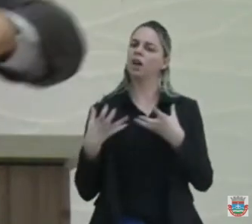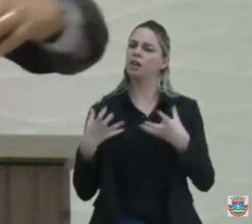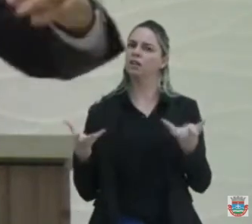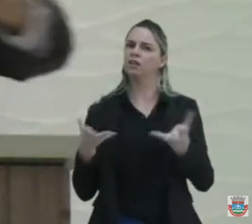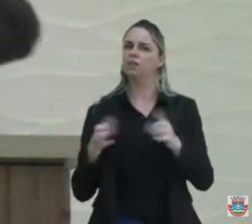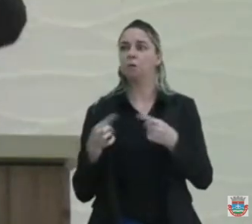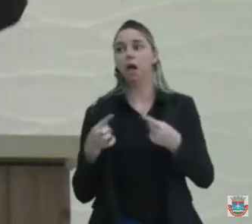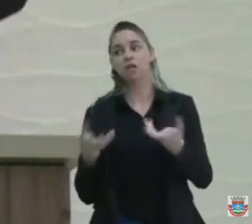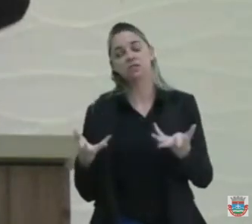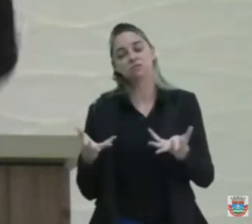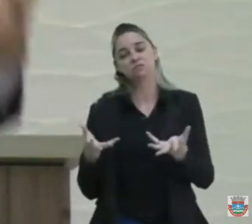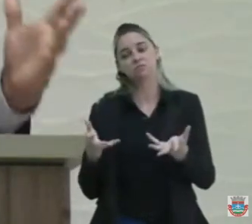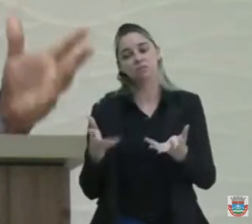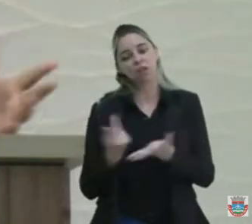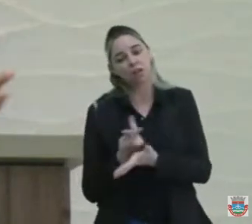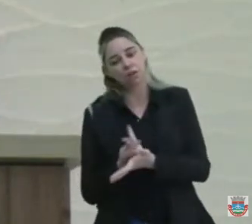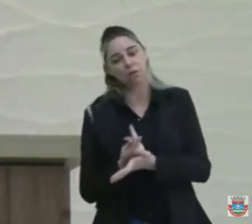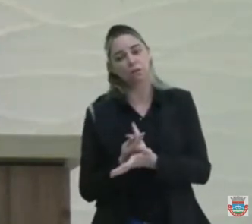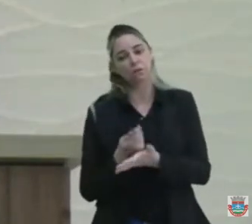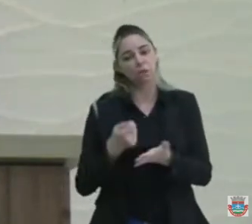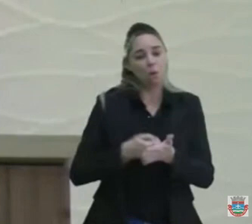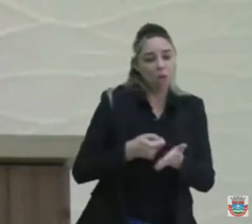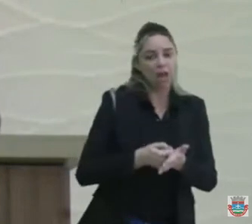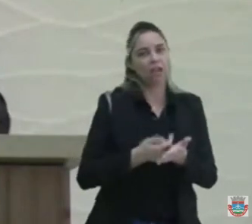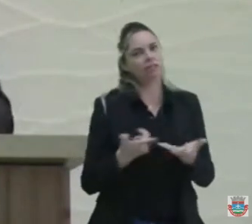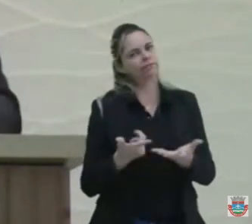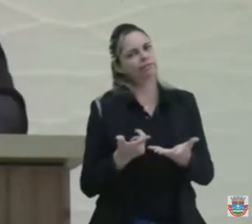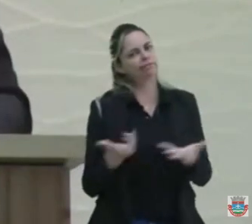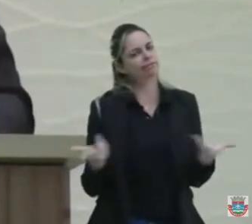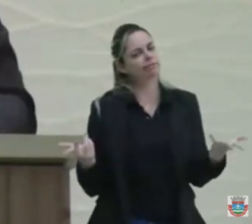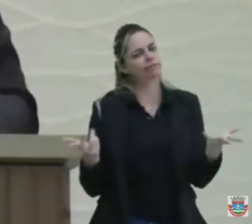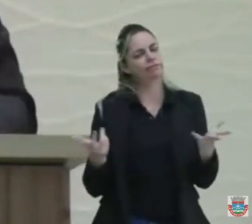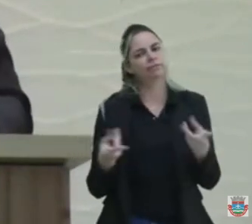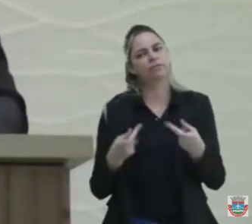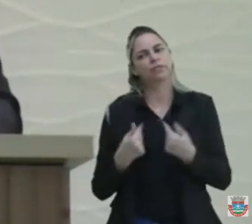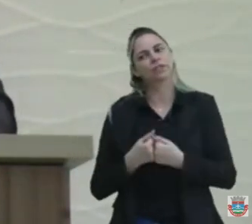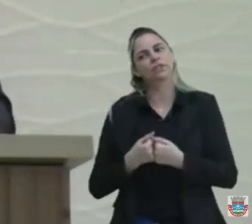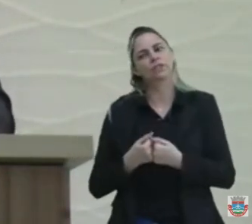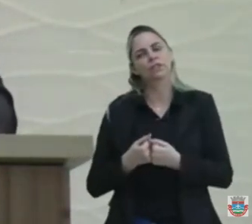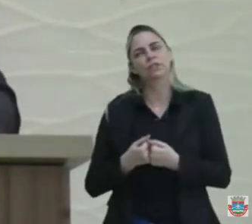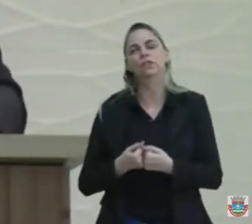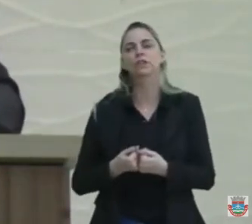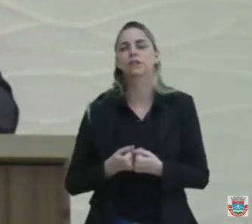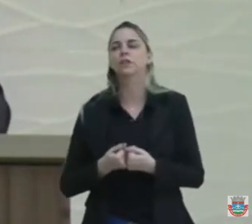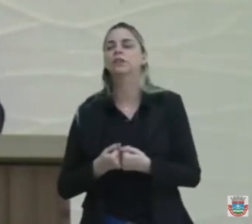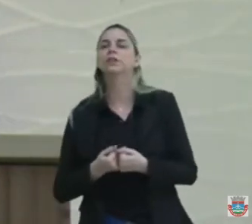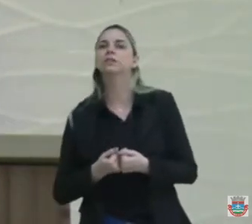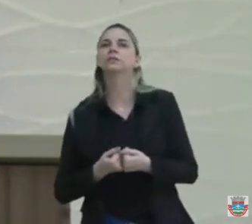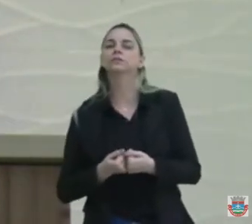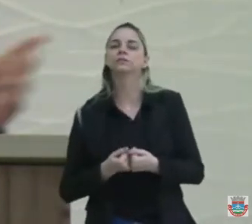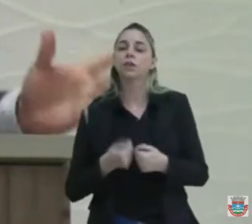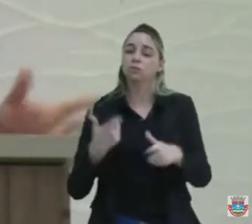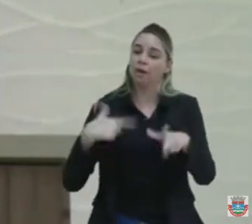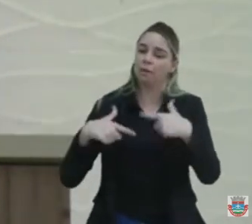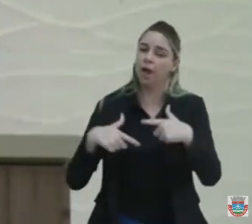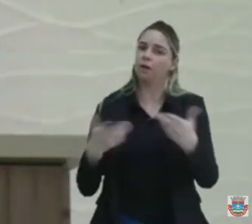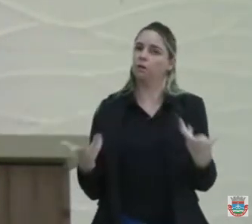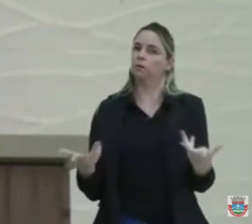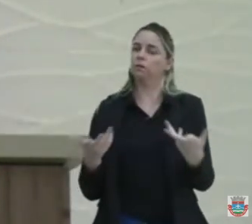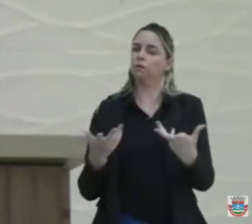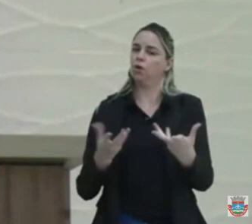erros, claro, cobrando, pode cobrar. Isso faz parte do exercício da